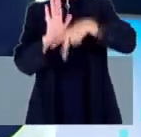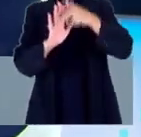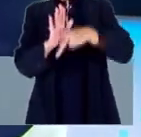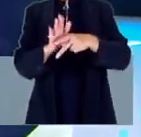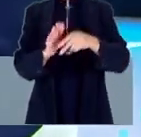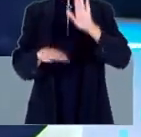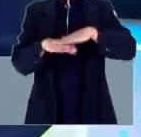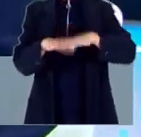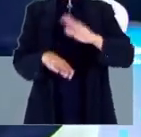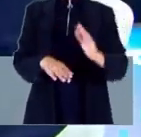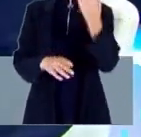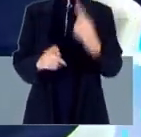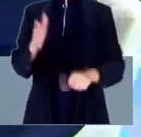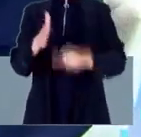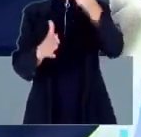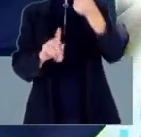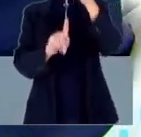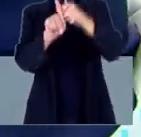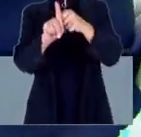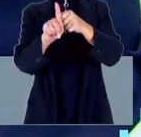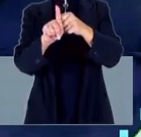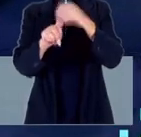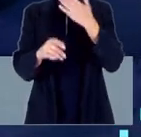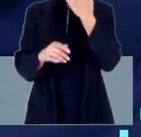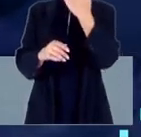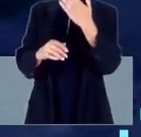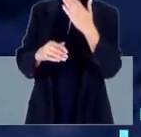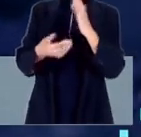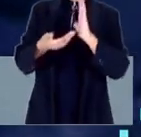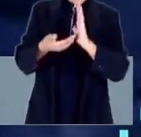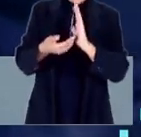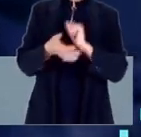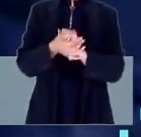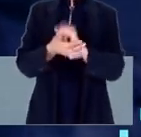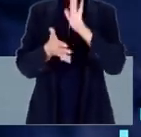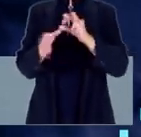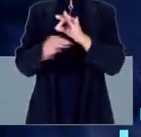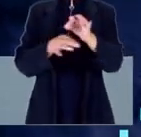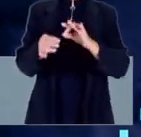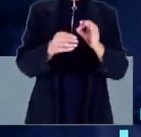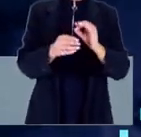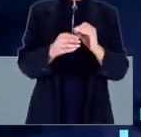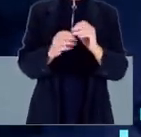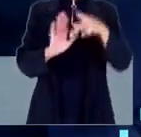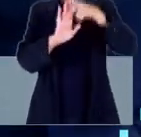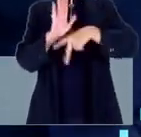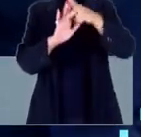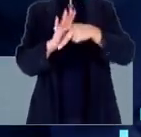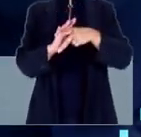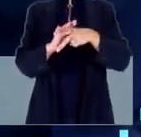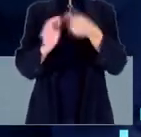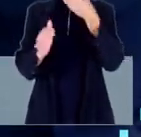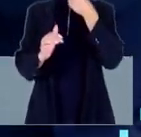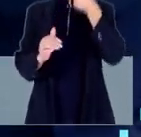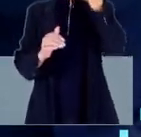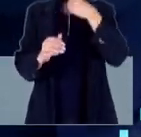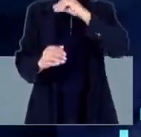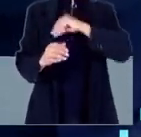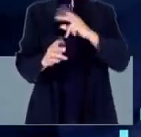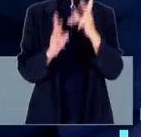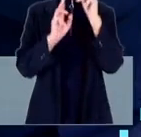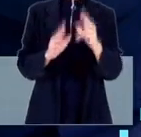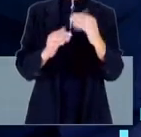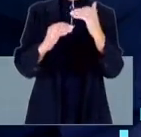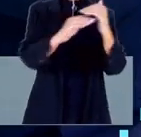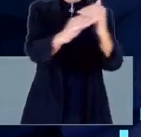no primeiro mês é pedir para a câmara dos deputados paltar o projeto que iguala o salário de homens e mulheres no